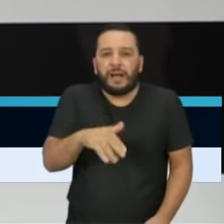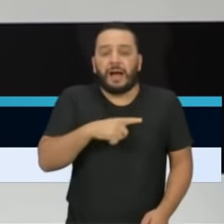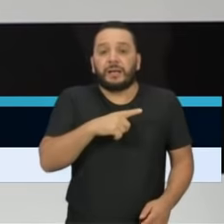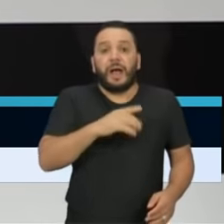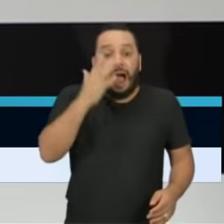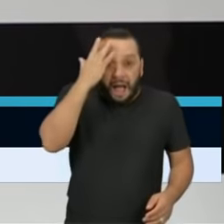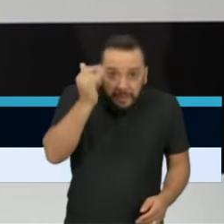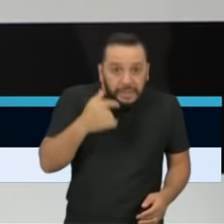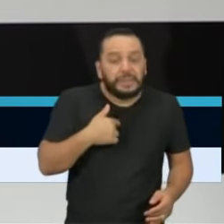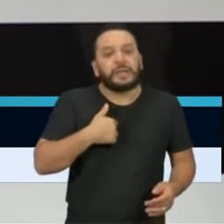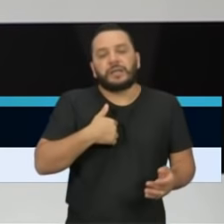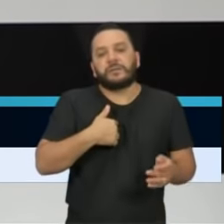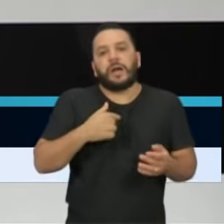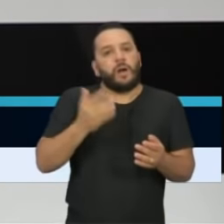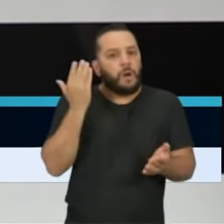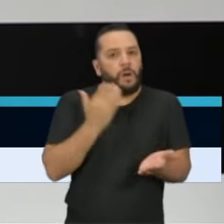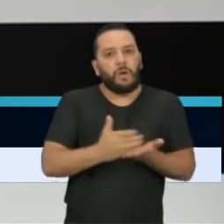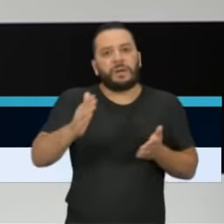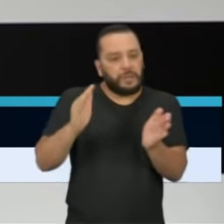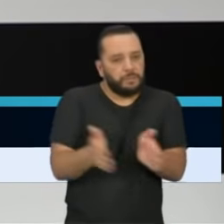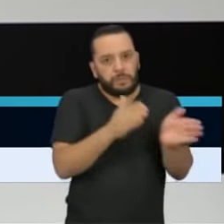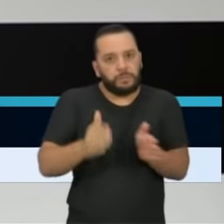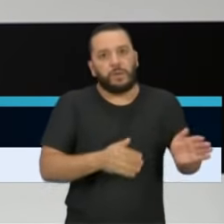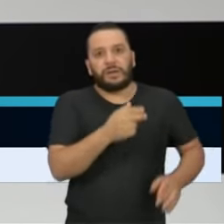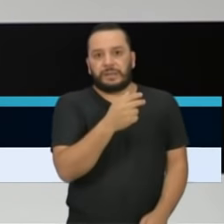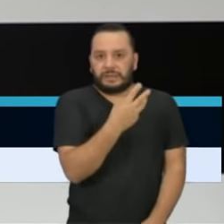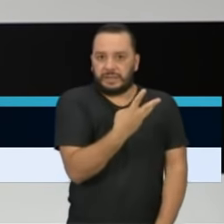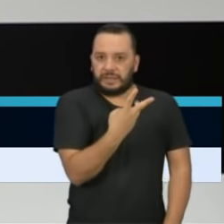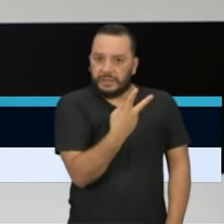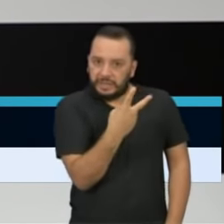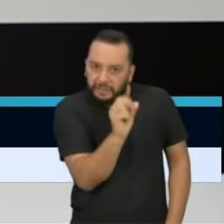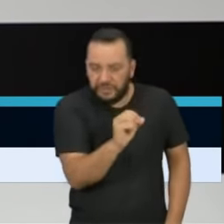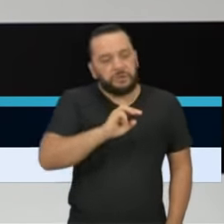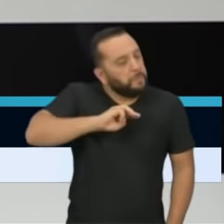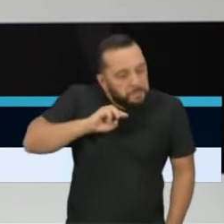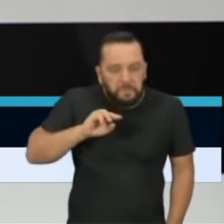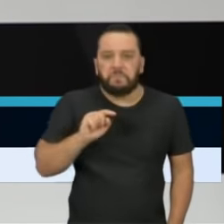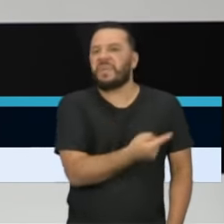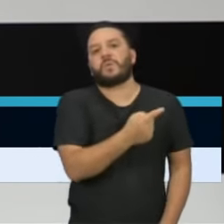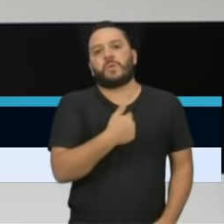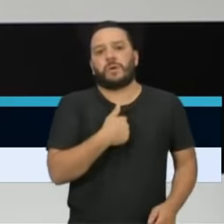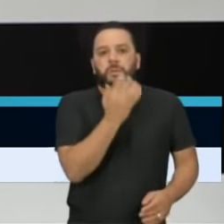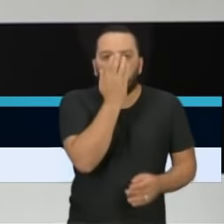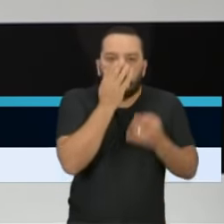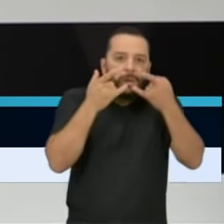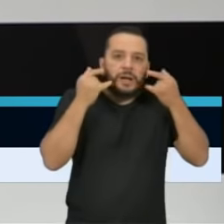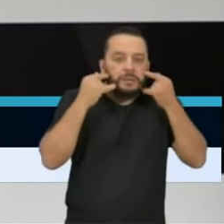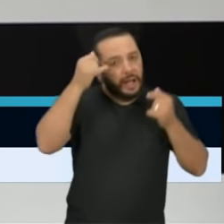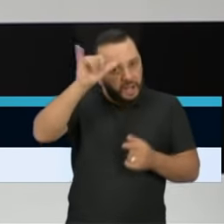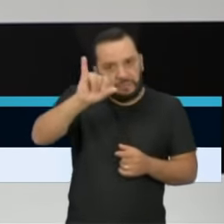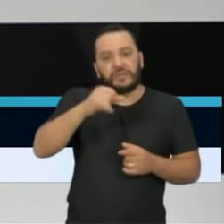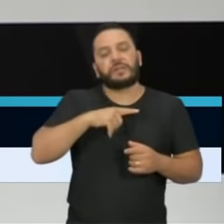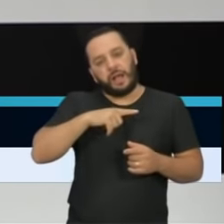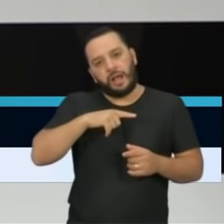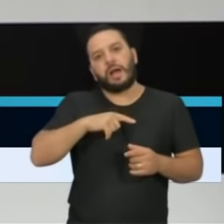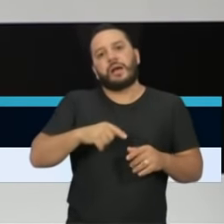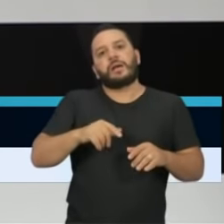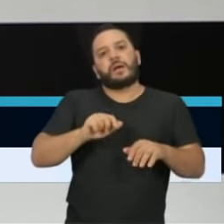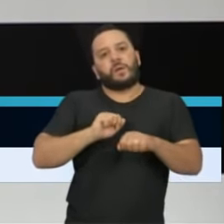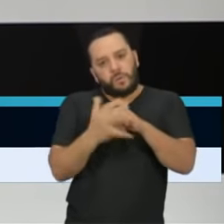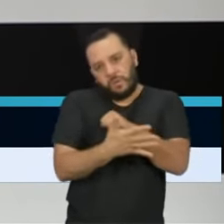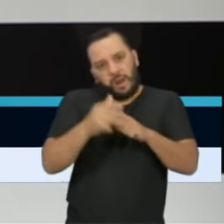mil novas máscaras de proteção contra o coronavírus. Uma atitude correta, solidária